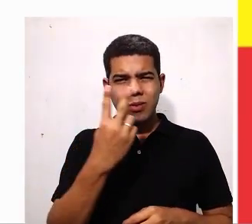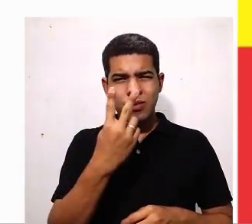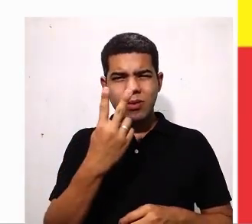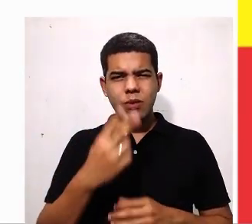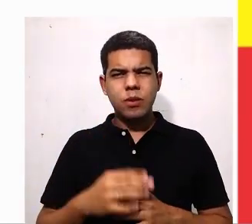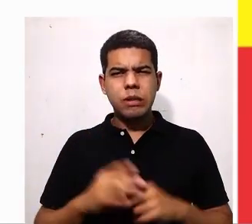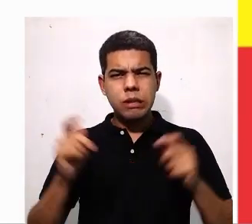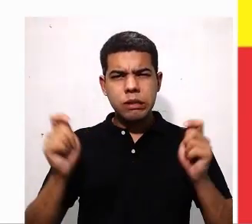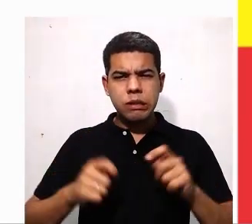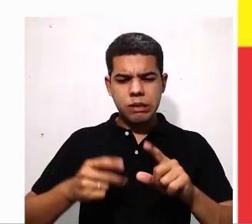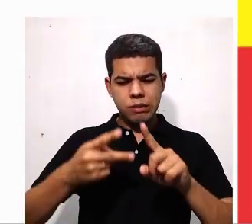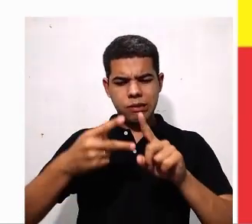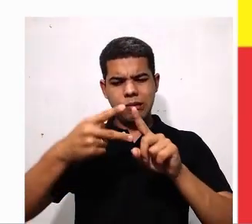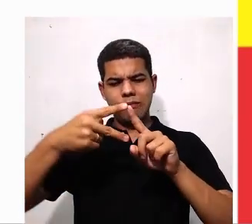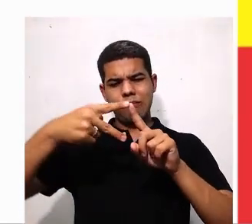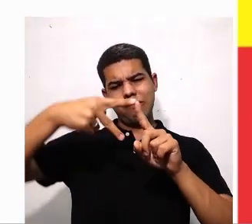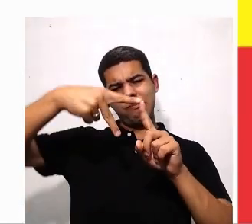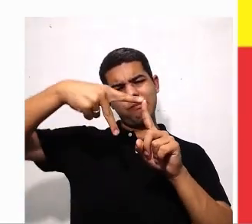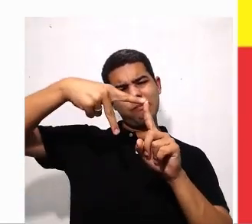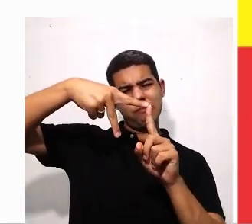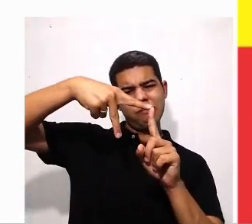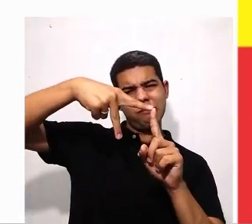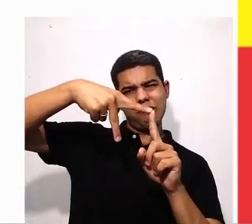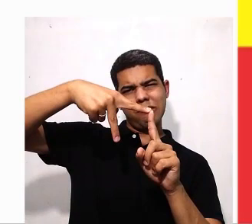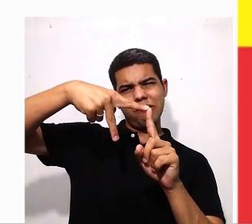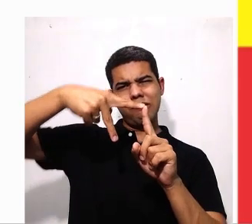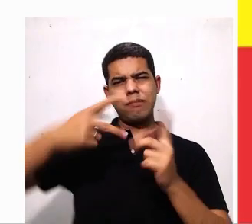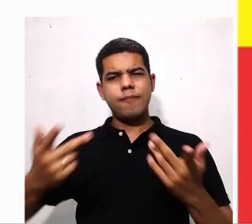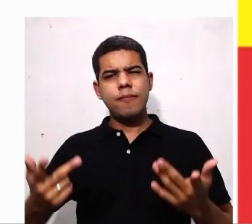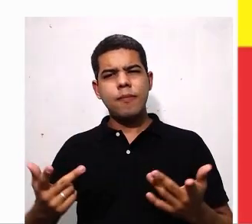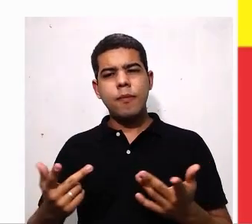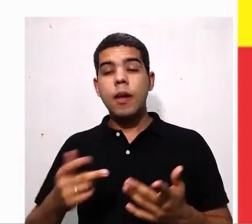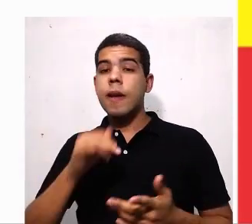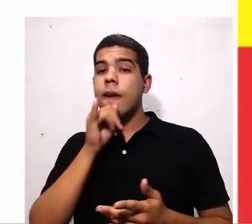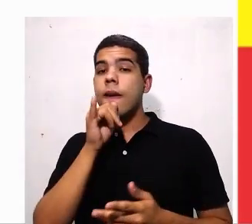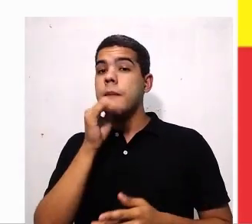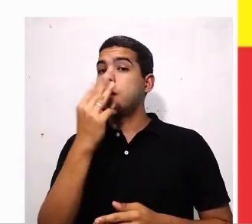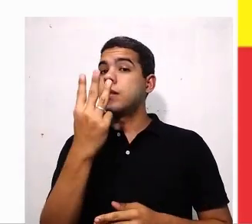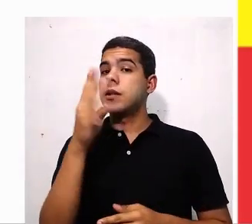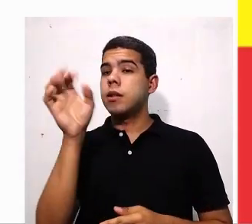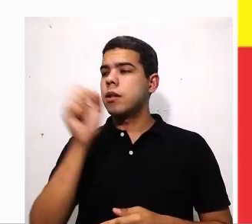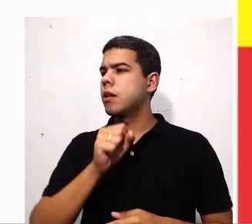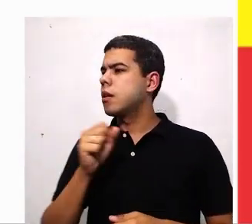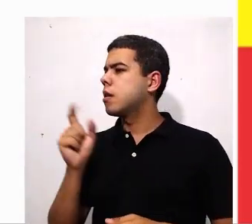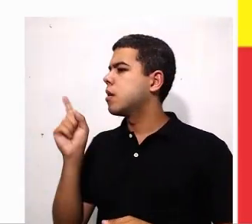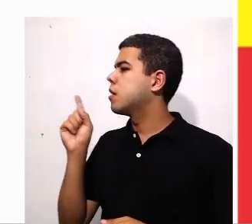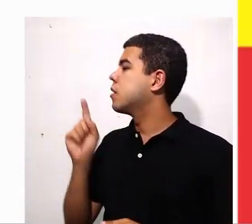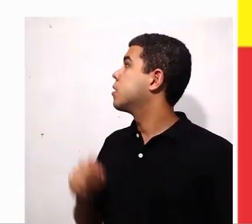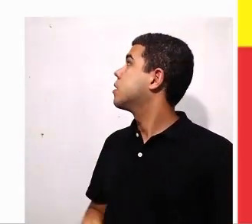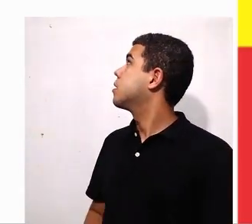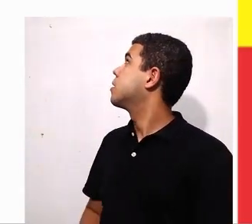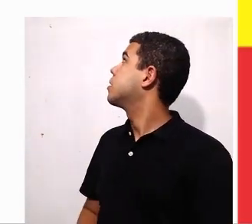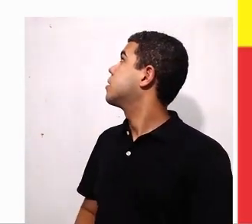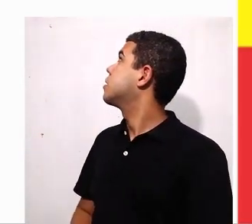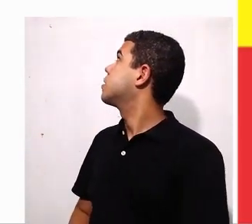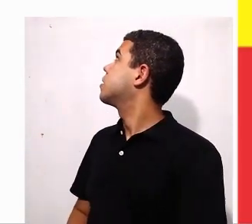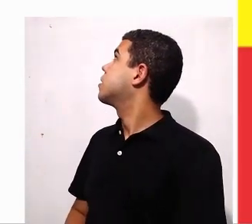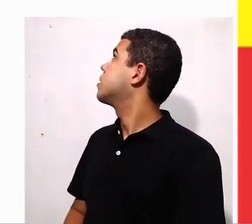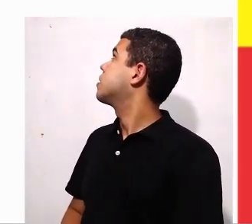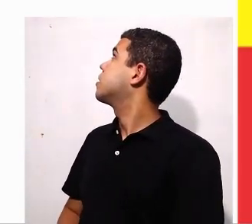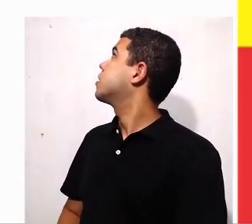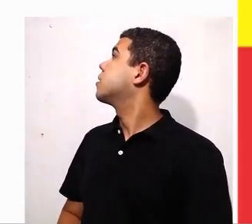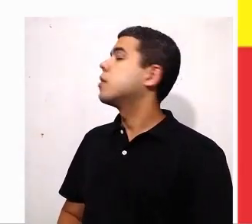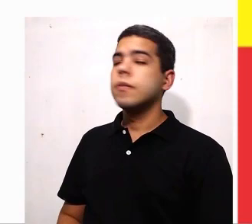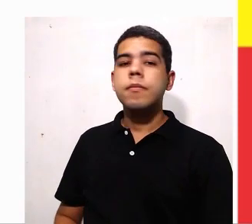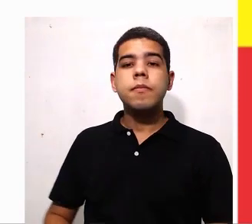fazer? Eu vou pegar o lado 3. Observe aí, Então, o lado 3 é menor. Então, essa aqui tem uma boca aberta, vamos dizer assim, é